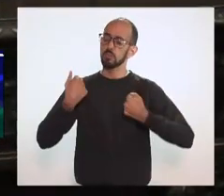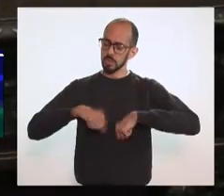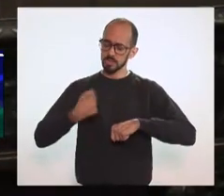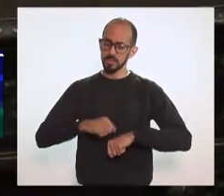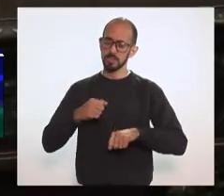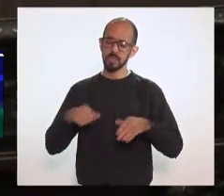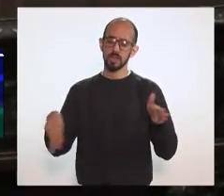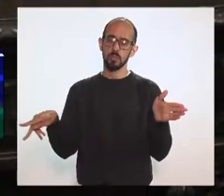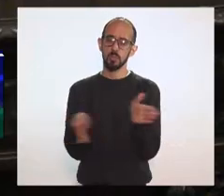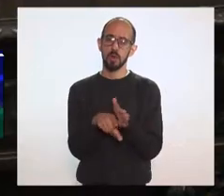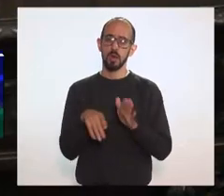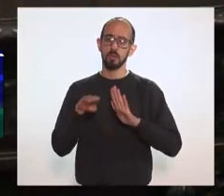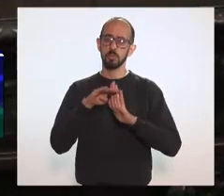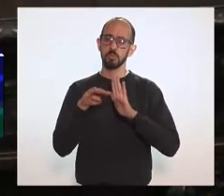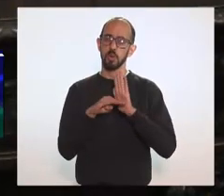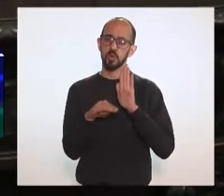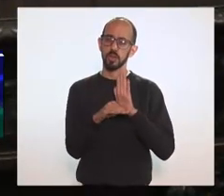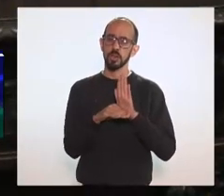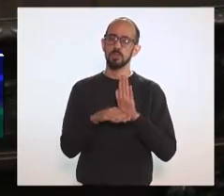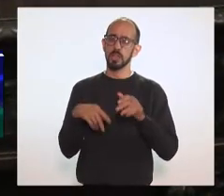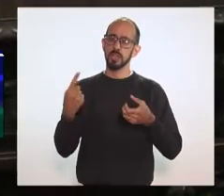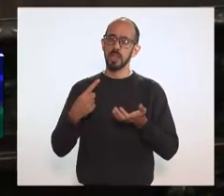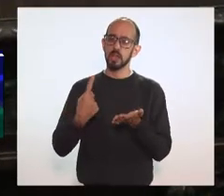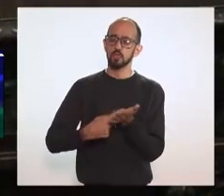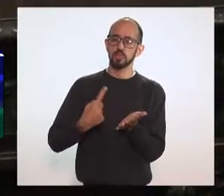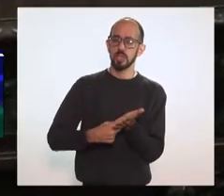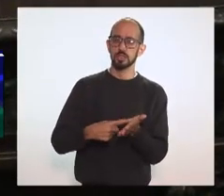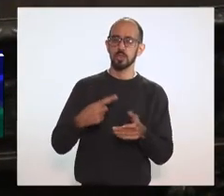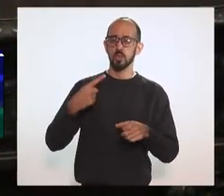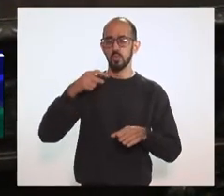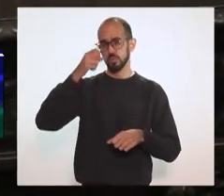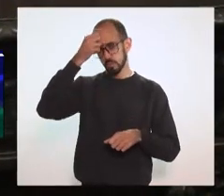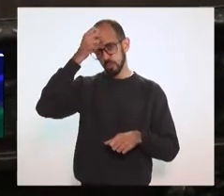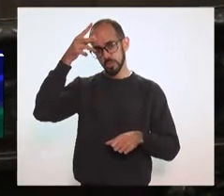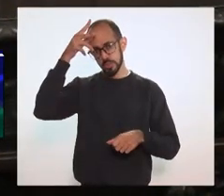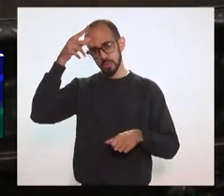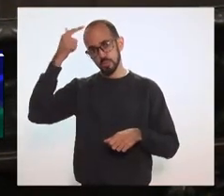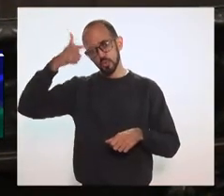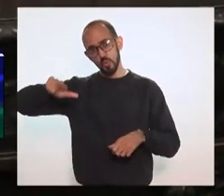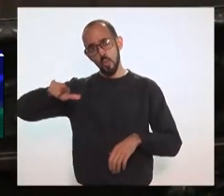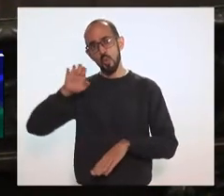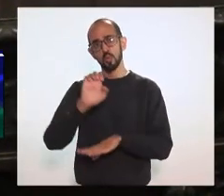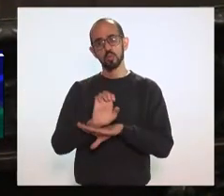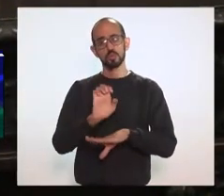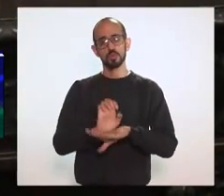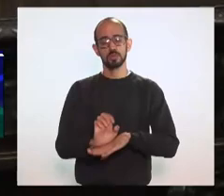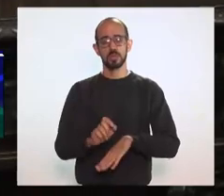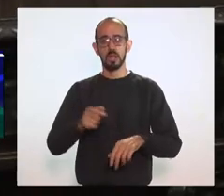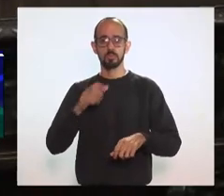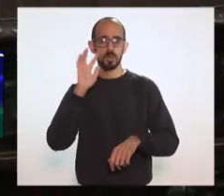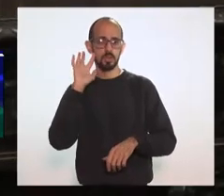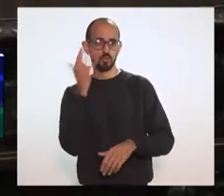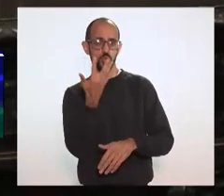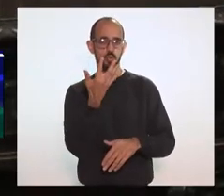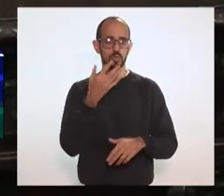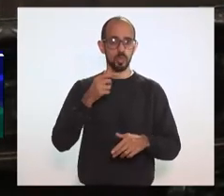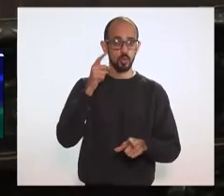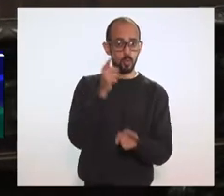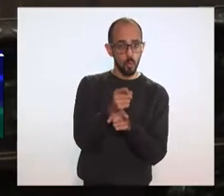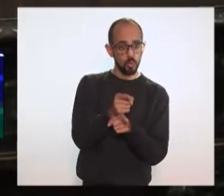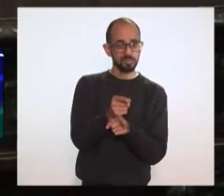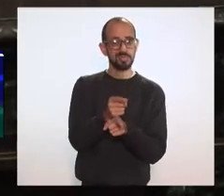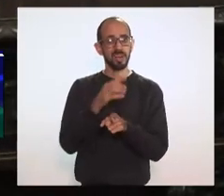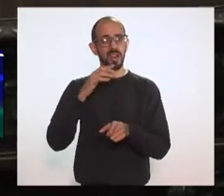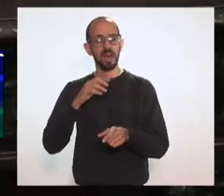com outros governos, em associação com seus municípios, para buscar alternativas e soluções e caminhos para